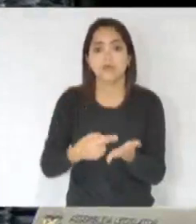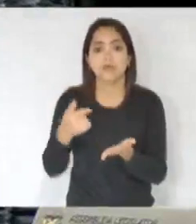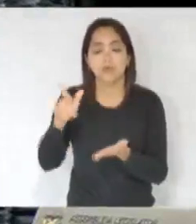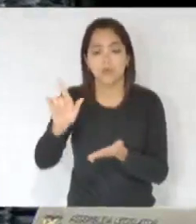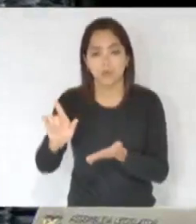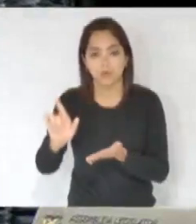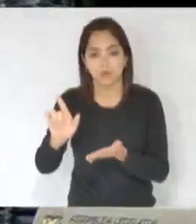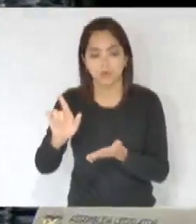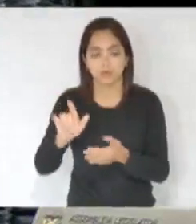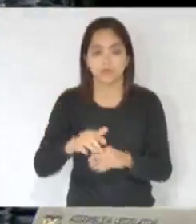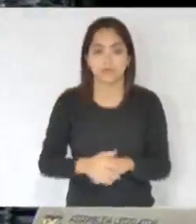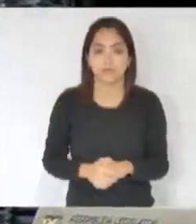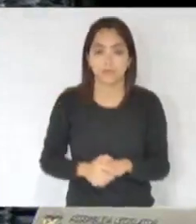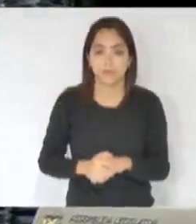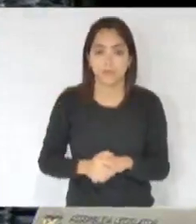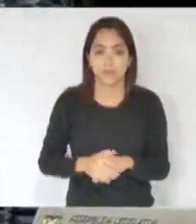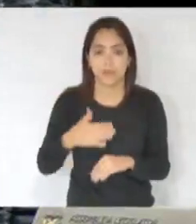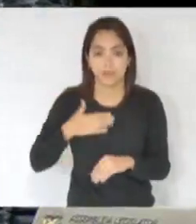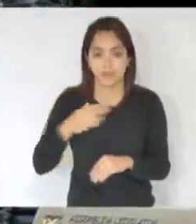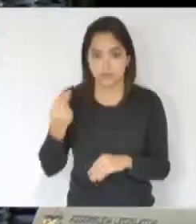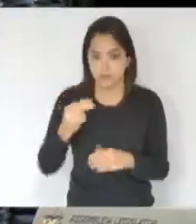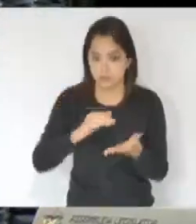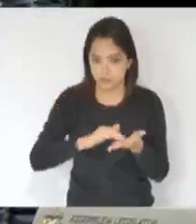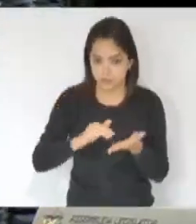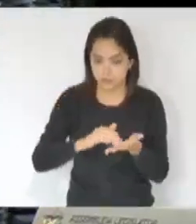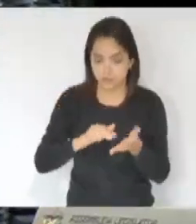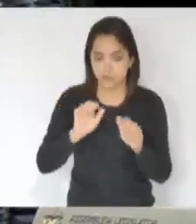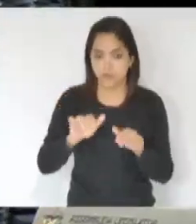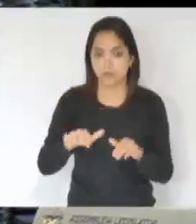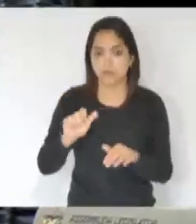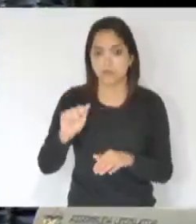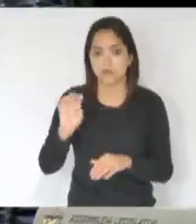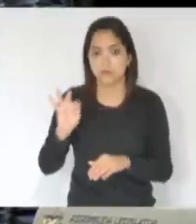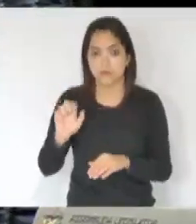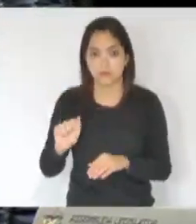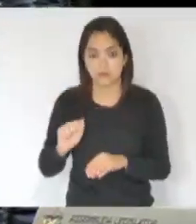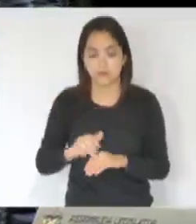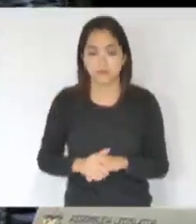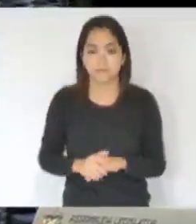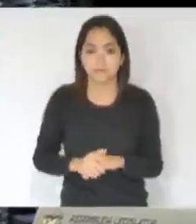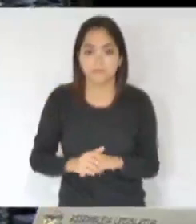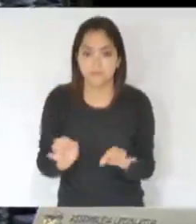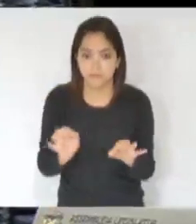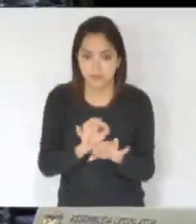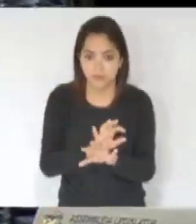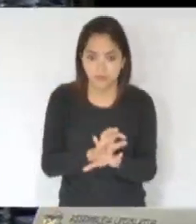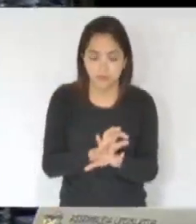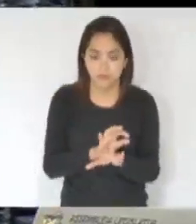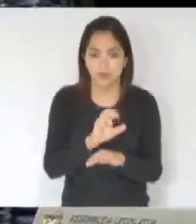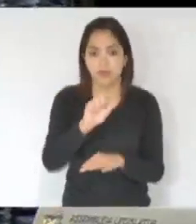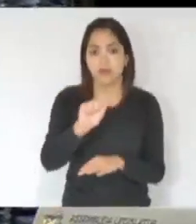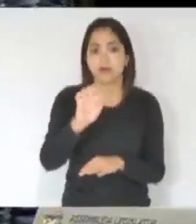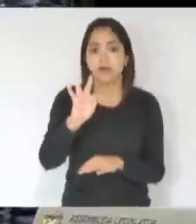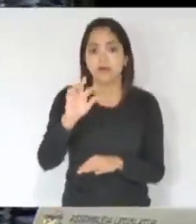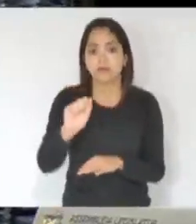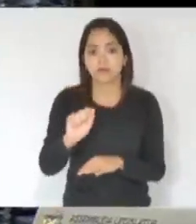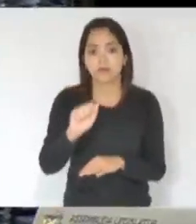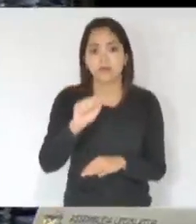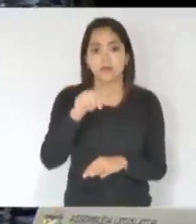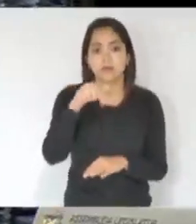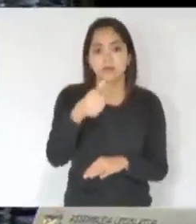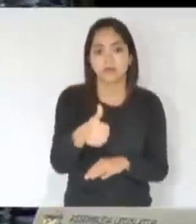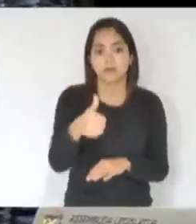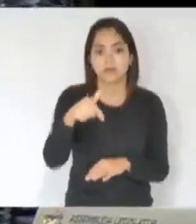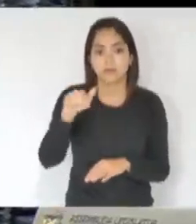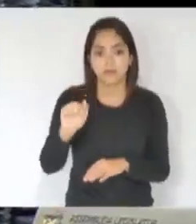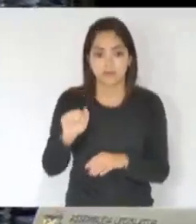horas e 31 minutos. Para constar, eu, segundo secretário, abri a presente ata. Para concluir, senhor presidente, senhores deputados, ata da 17ª sessão extraordinária